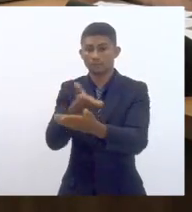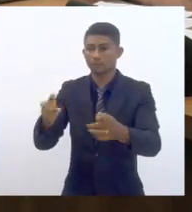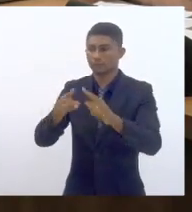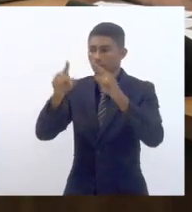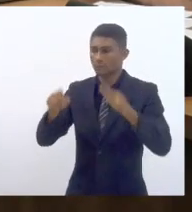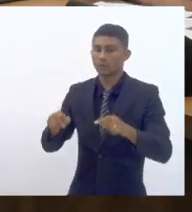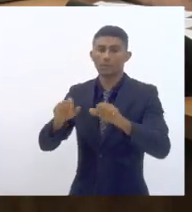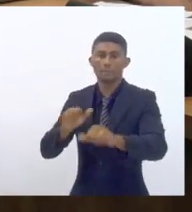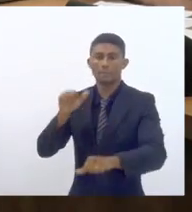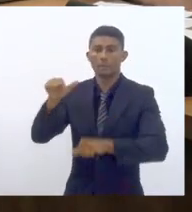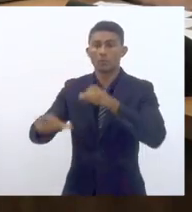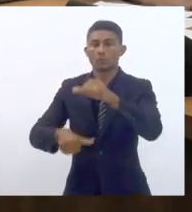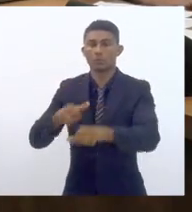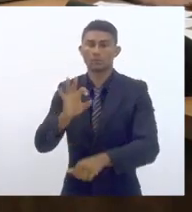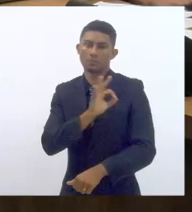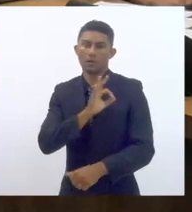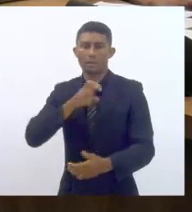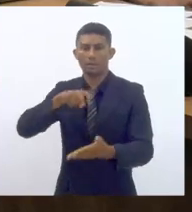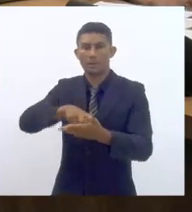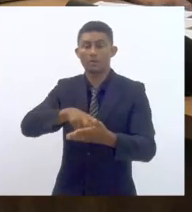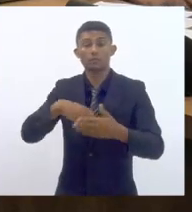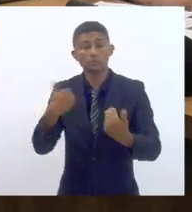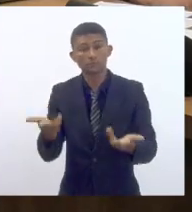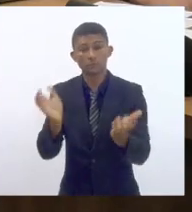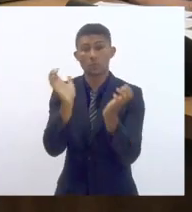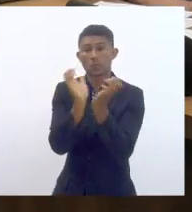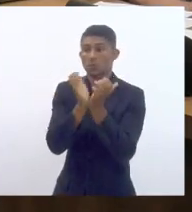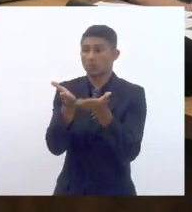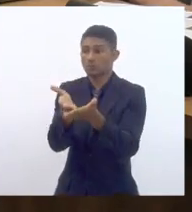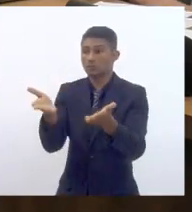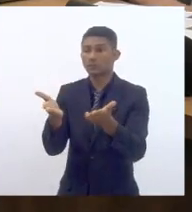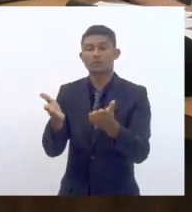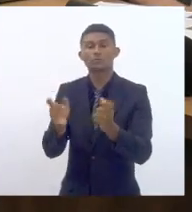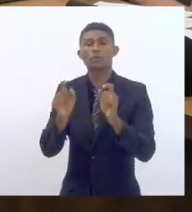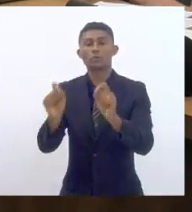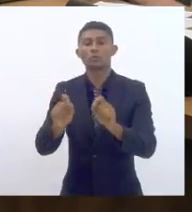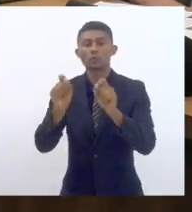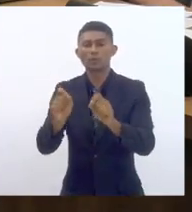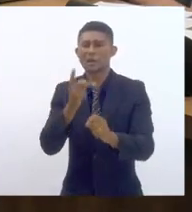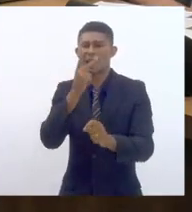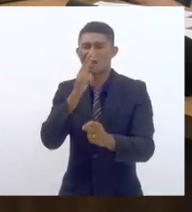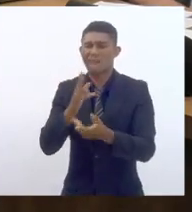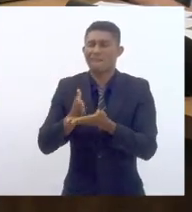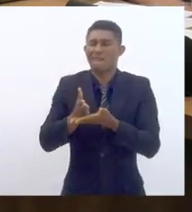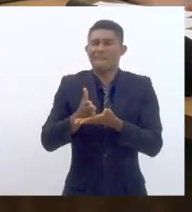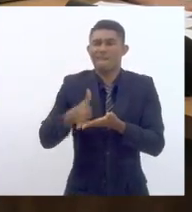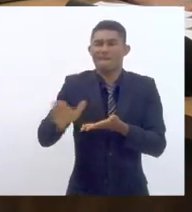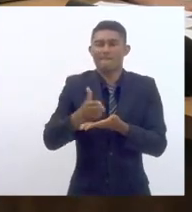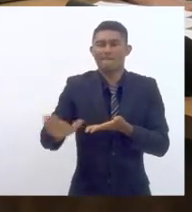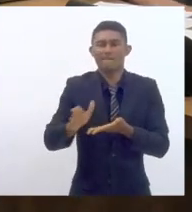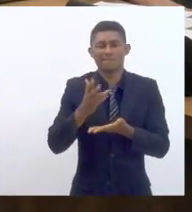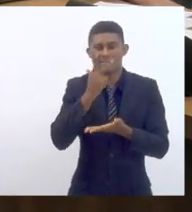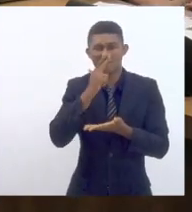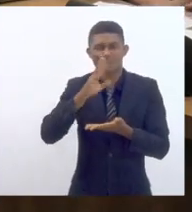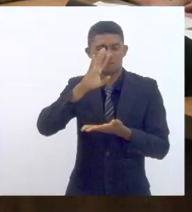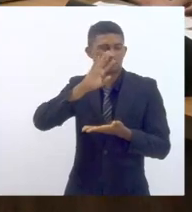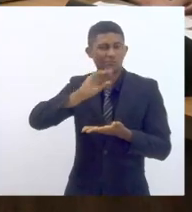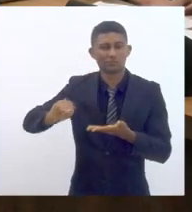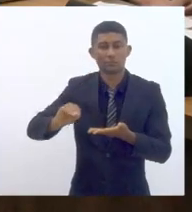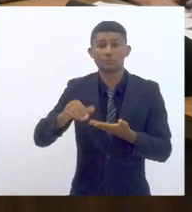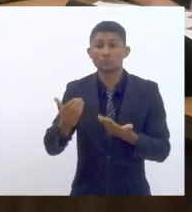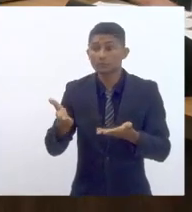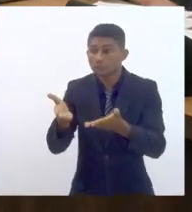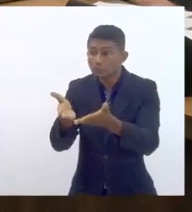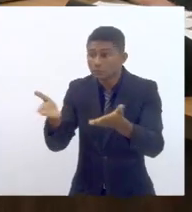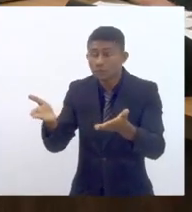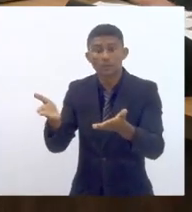policiais penais, esse quadro técnico ele está sendo jogado por uma espécie de limbo, senhor presidente. Eles passam a ter